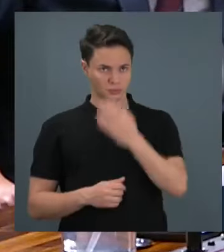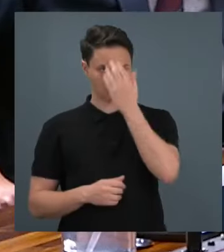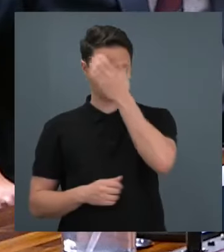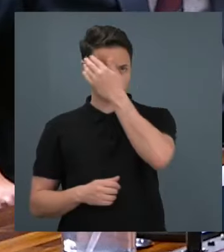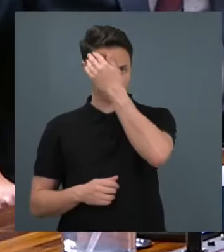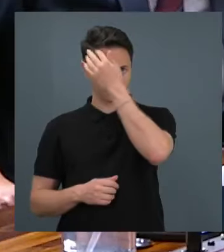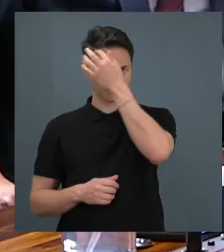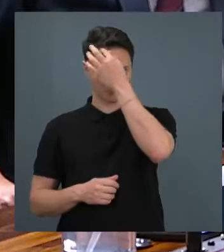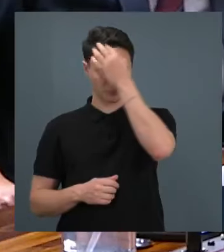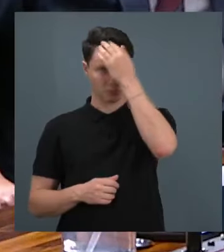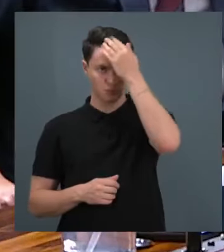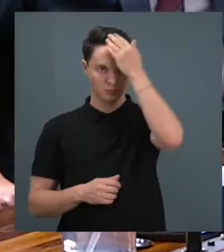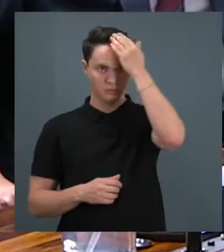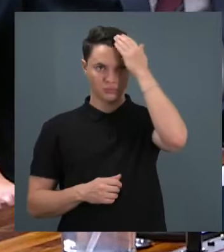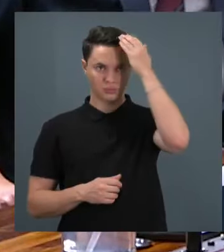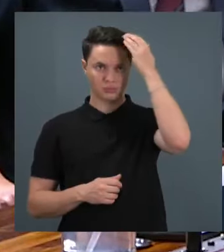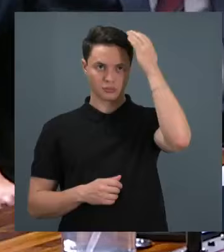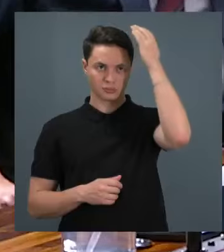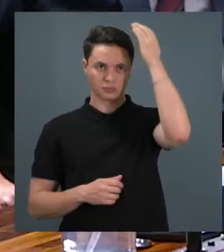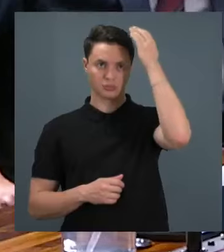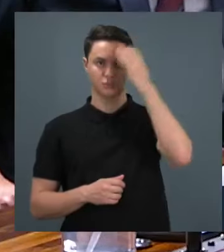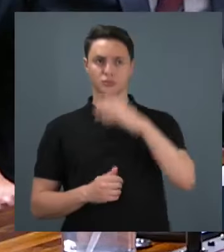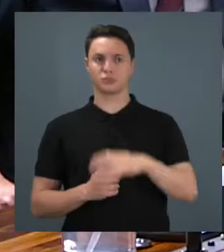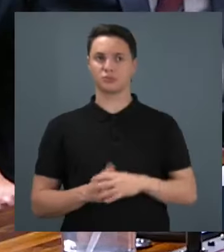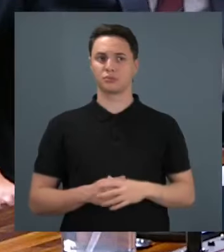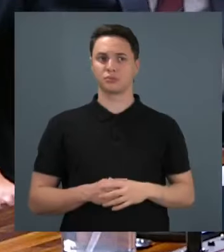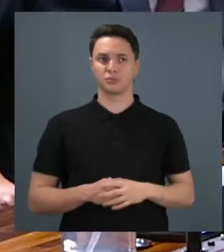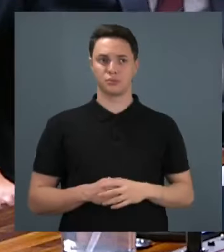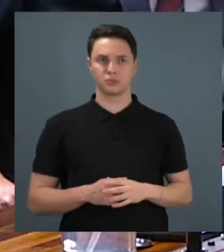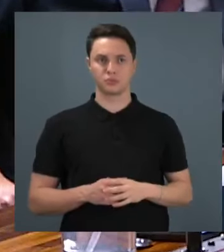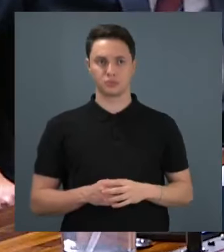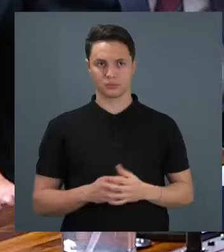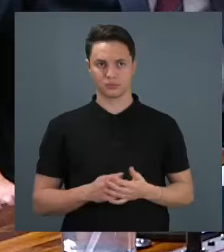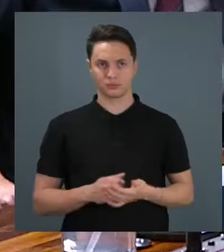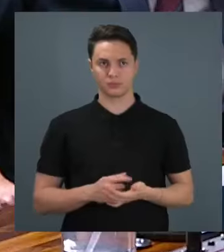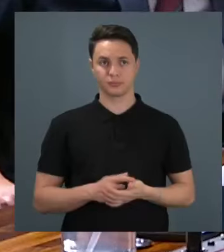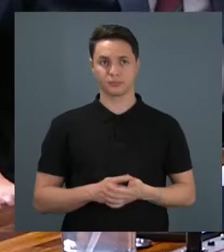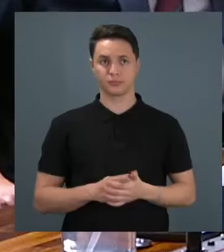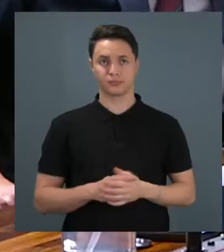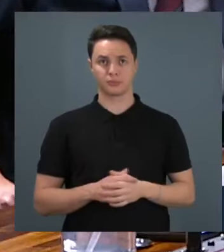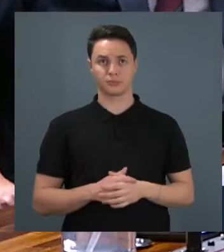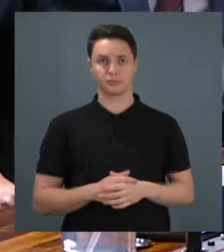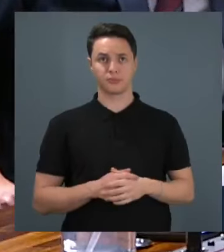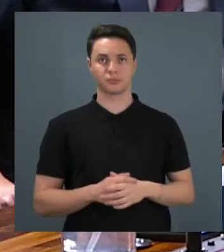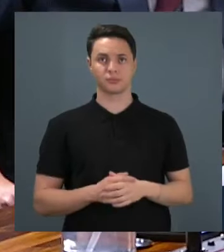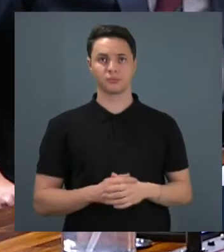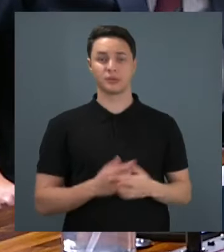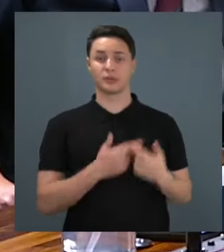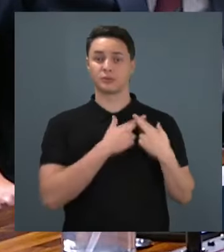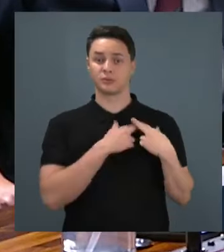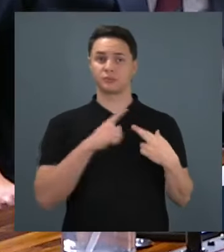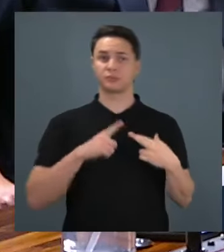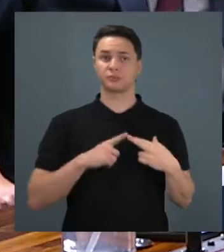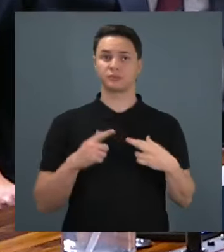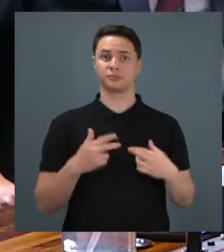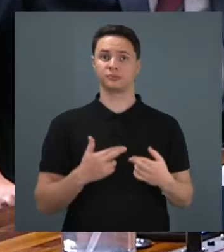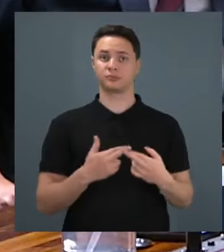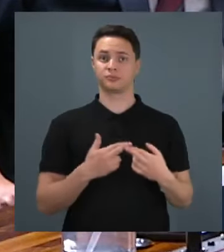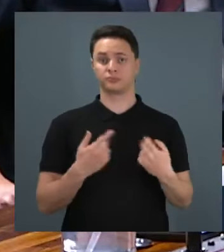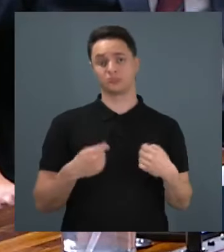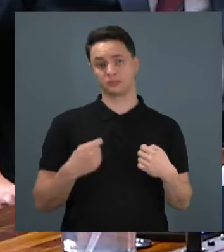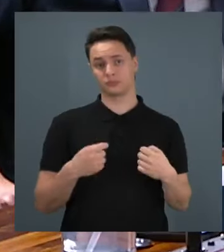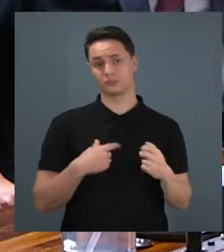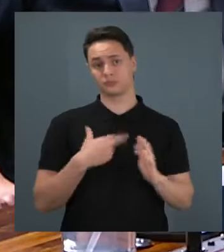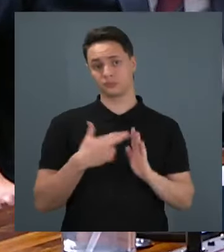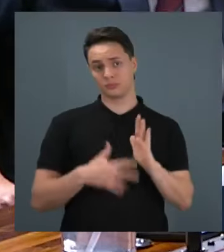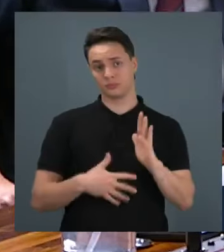Pergunta de vestibular. Pergunta de vestibular. Não, mas o relator tem responsabilidade. Vai colocar mais alguns bilhões aí, porque você sabe quanto